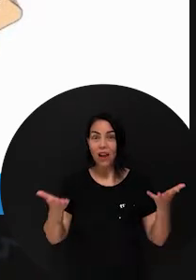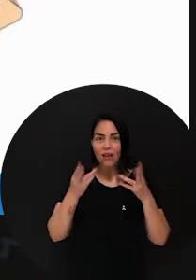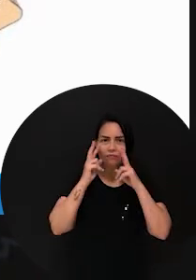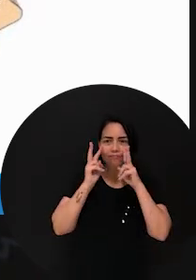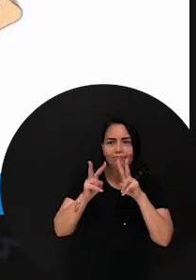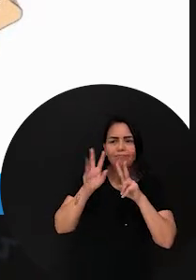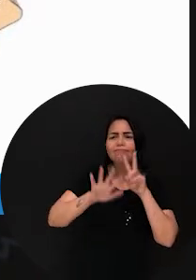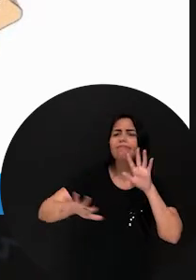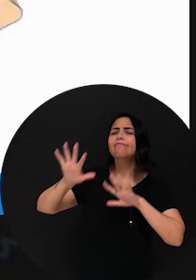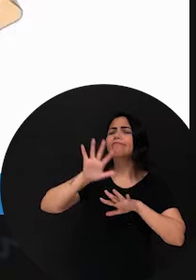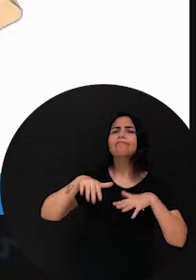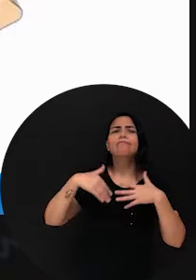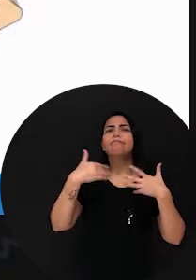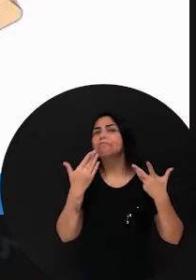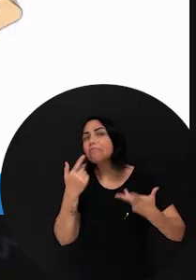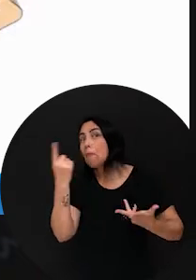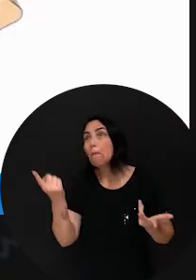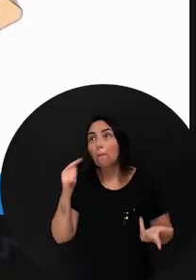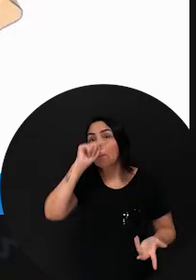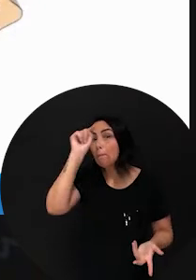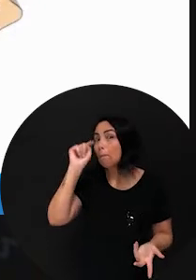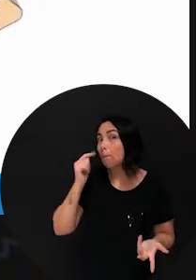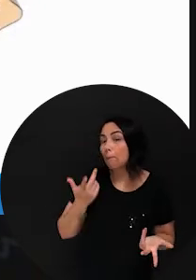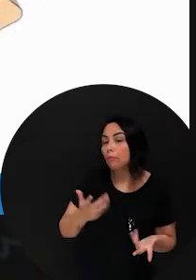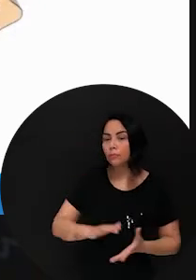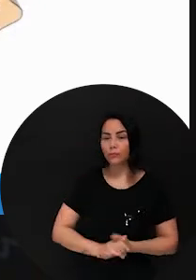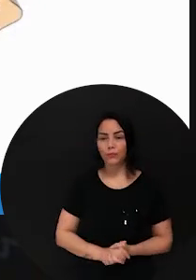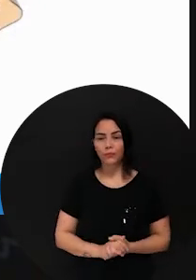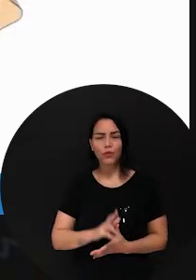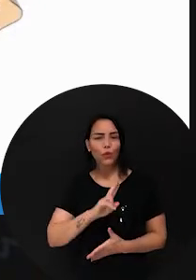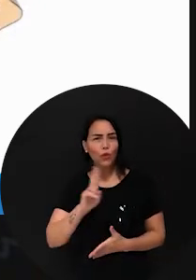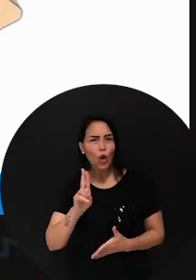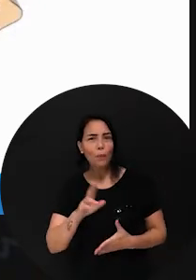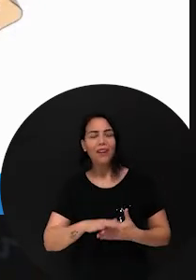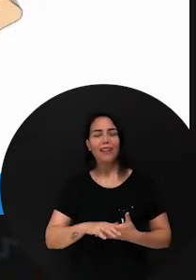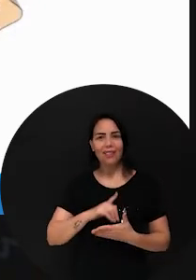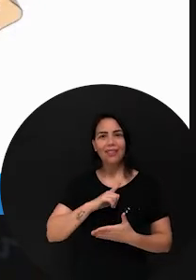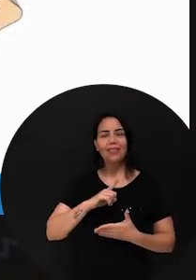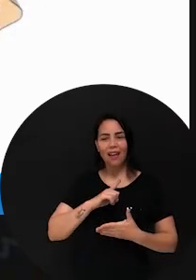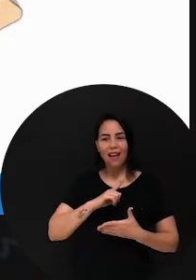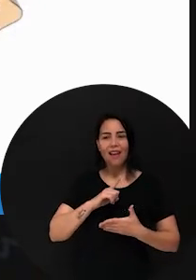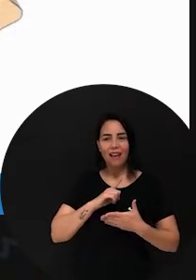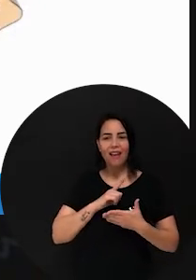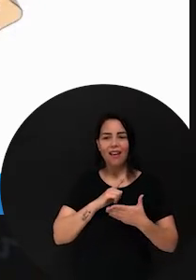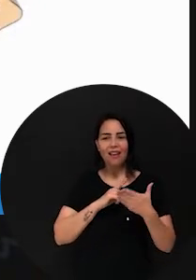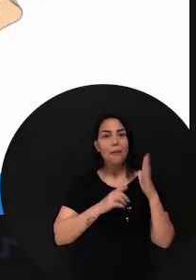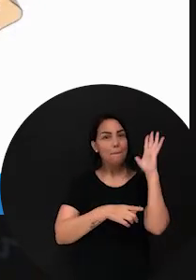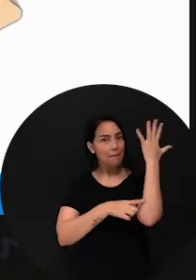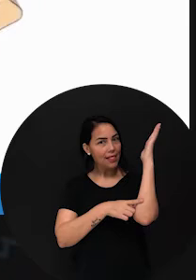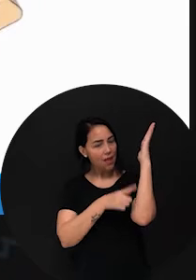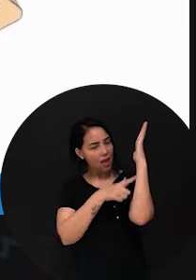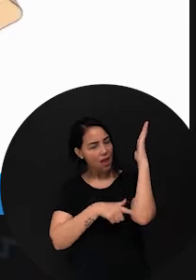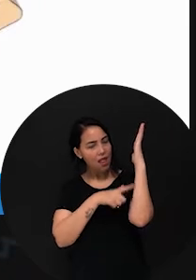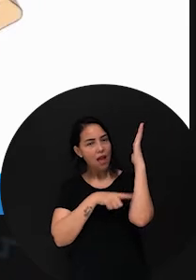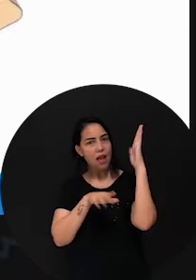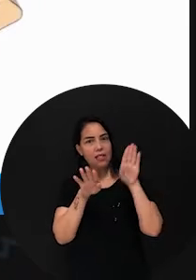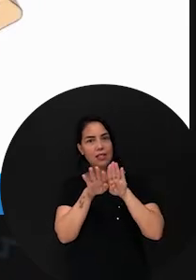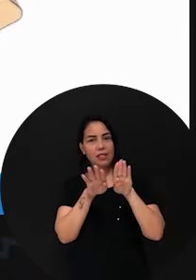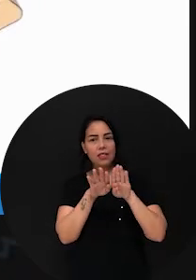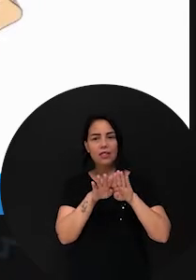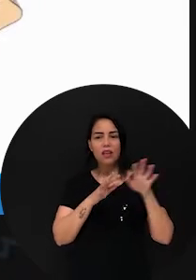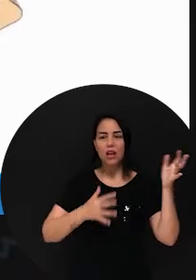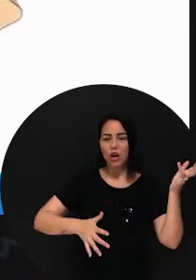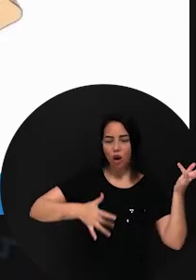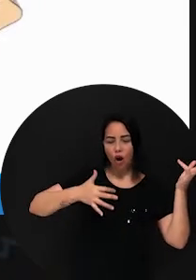E agora, o que é isso aí, Angela? Vamos lá, nós temos mais um pouquinho de madeiras aqui, cordas, né? Então, nós